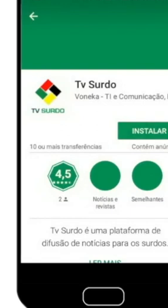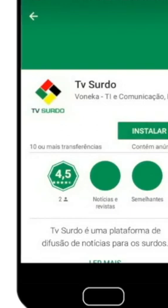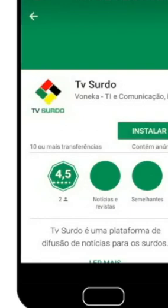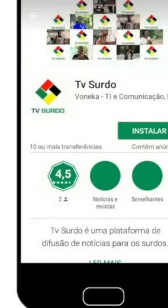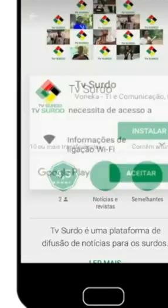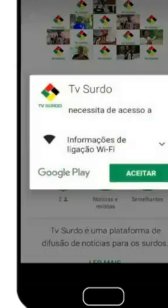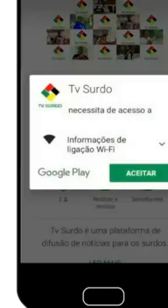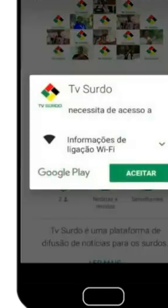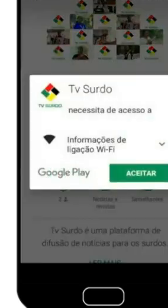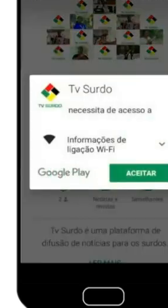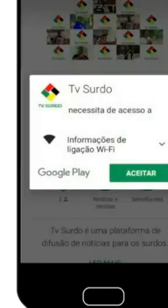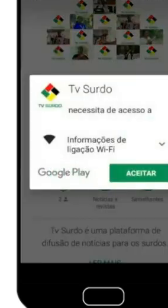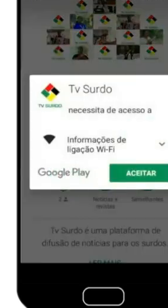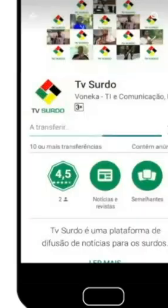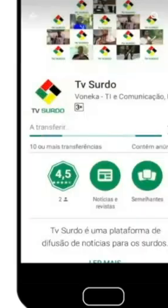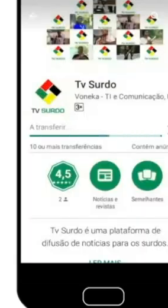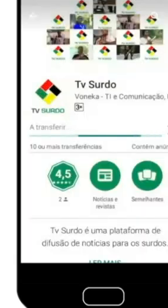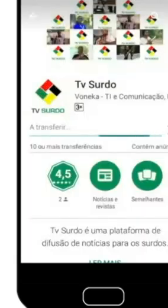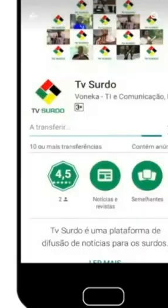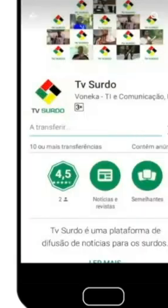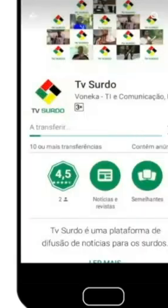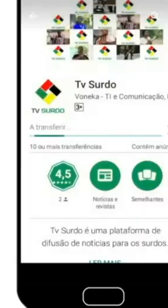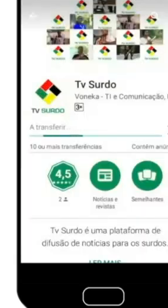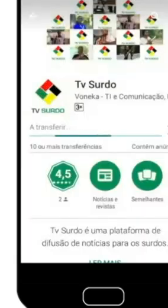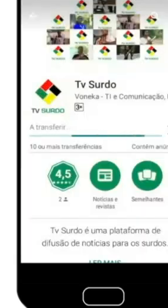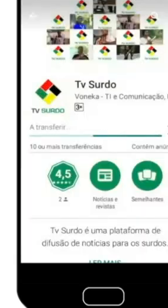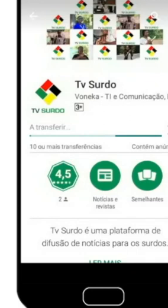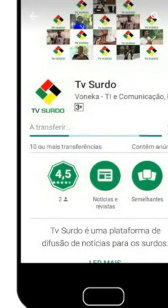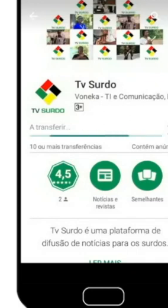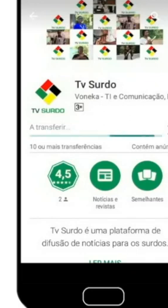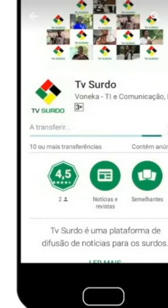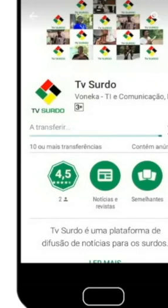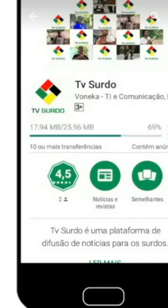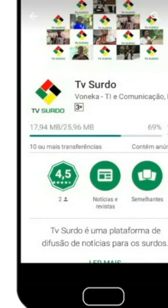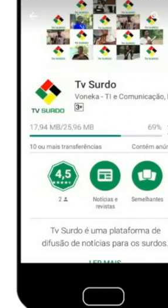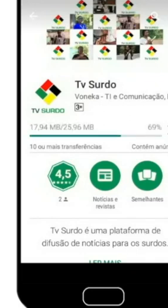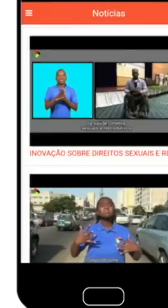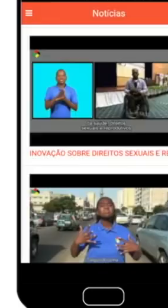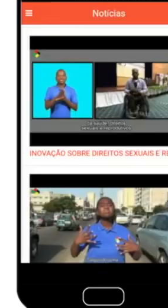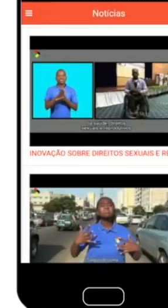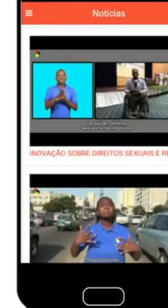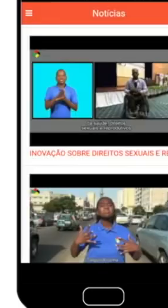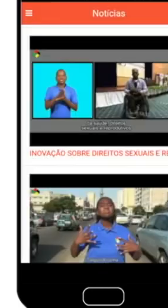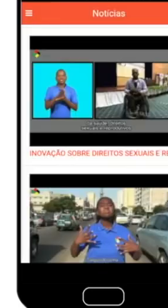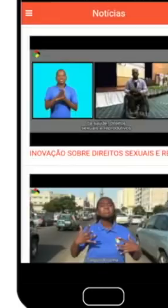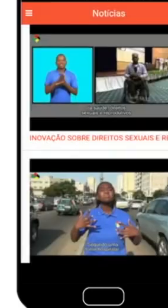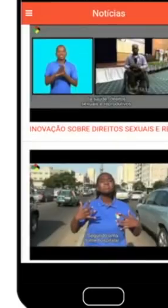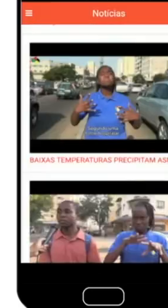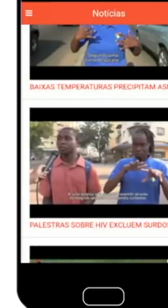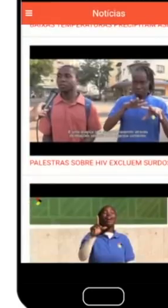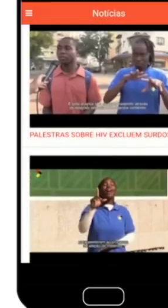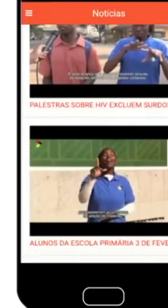Clique no ícone com o emblema da TV Surdo e de seguida instale. E já está!